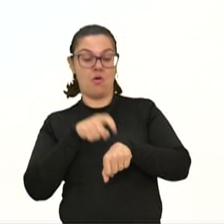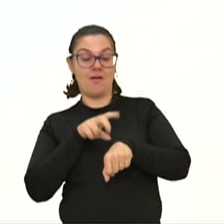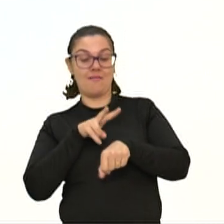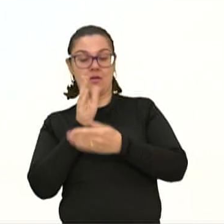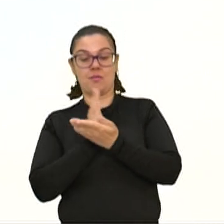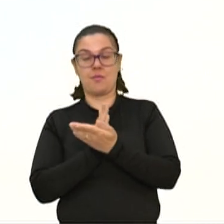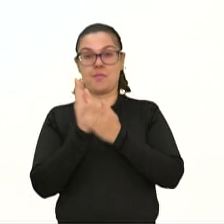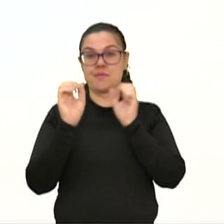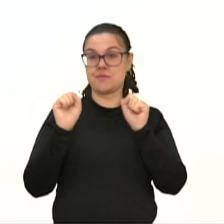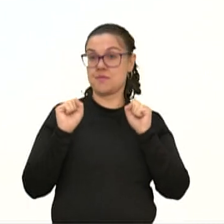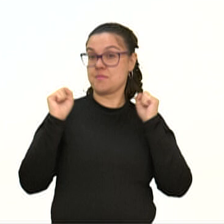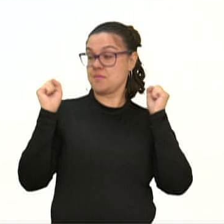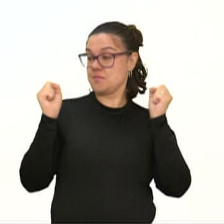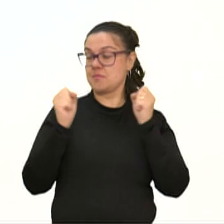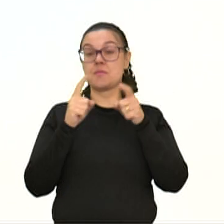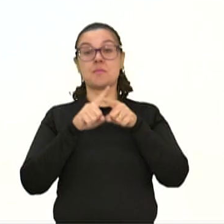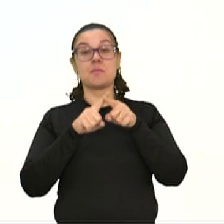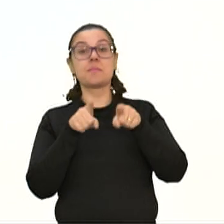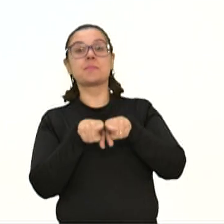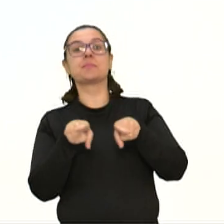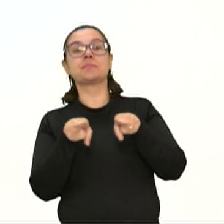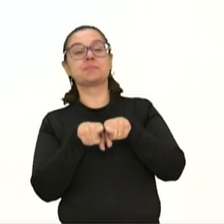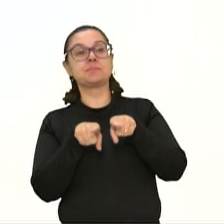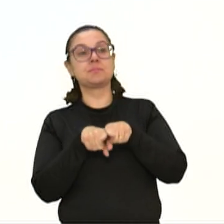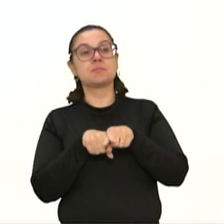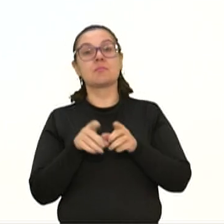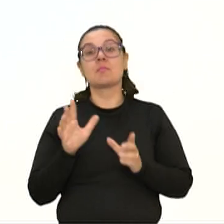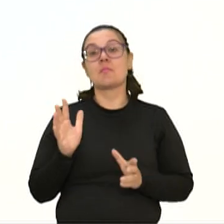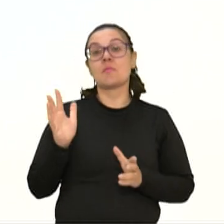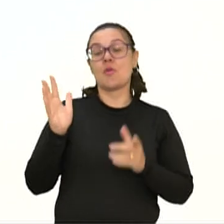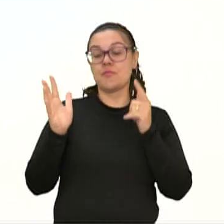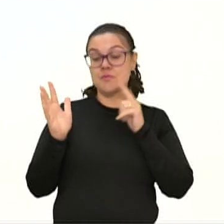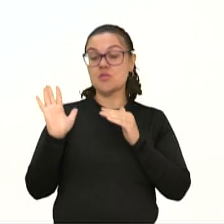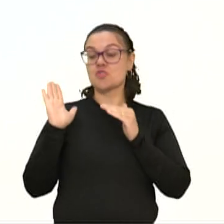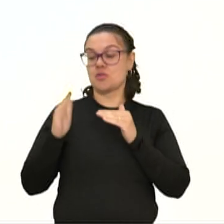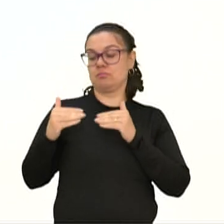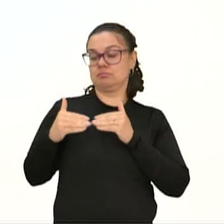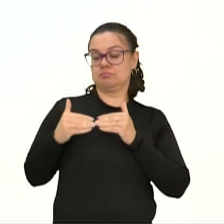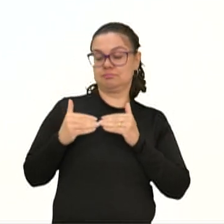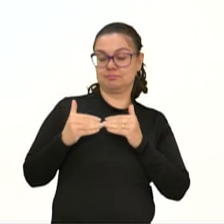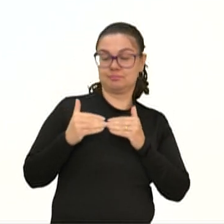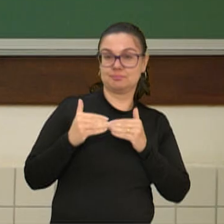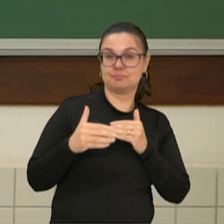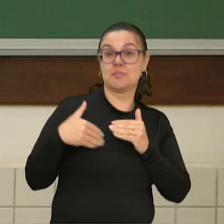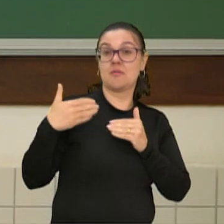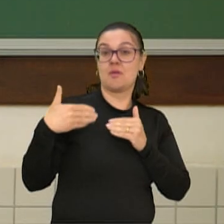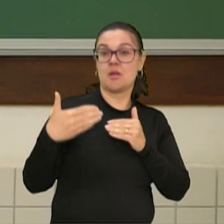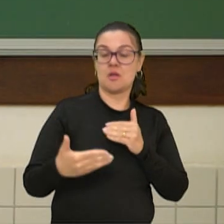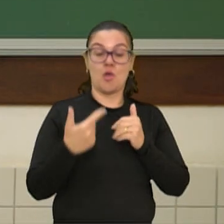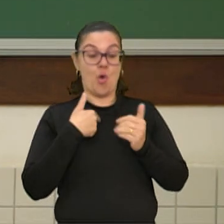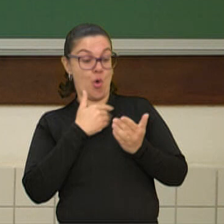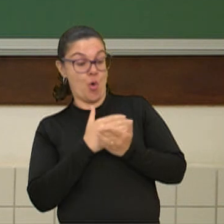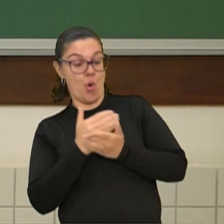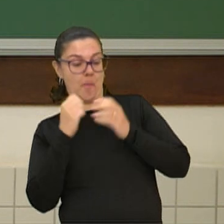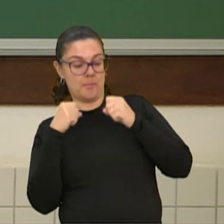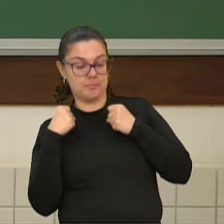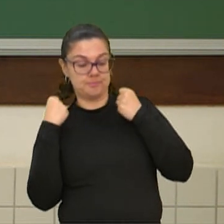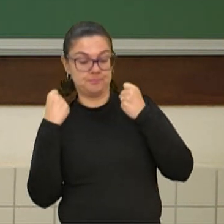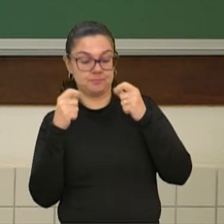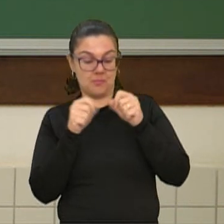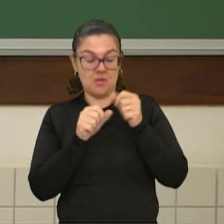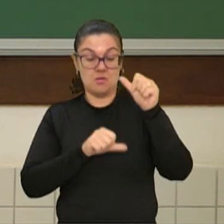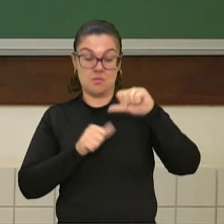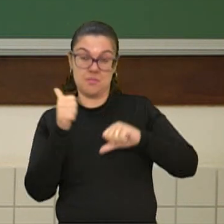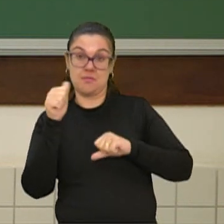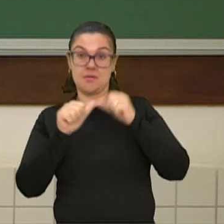iniciar uma atividade física, mas também quando você já está fazendo. Então, às vezes eu inicio, faço uma